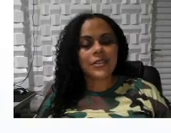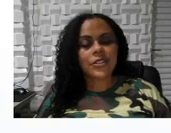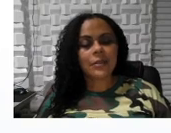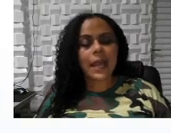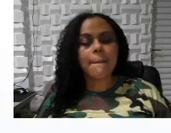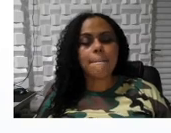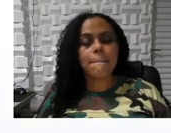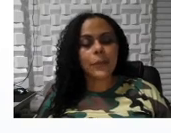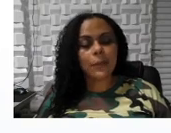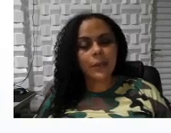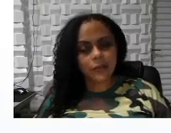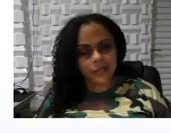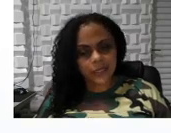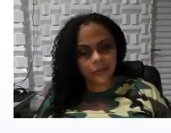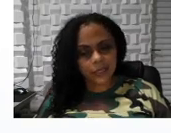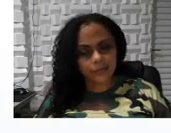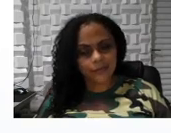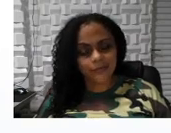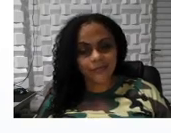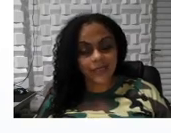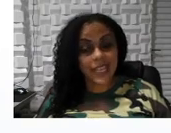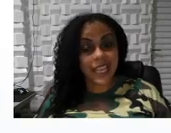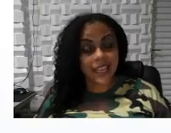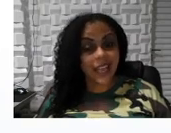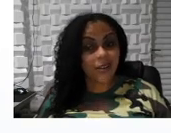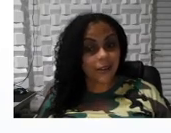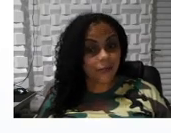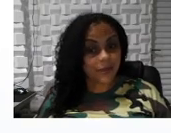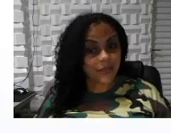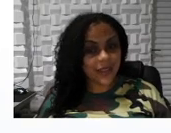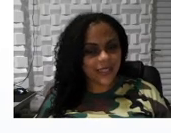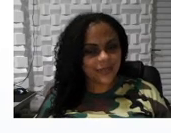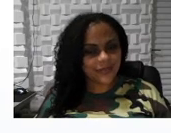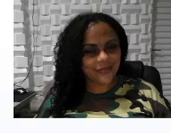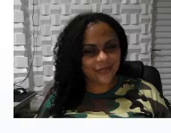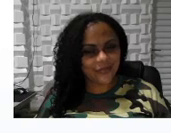chamar proparoxítona. E aí, agora ficou mais fácil?